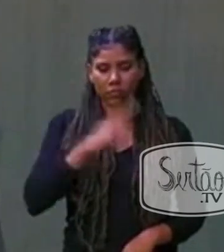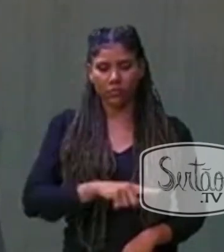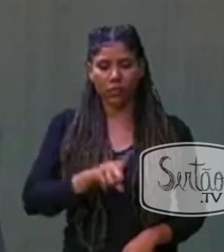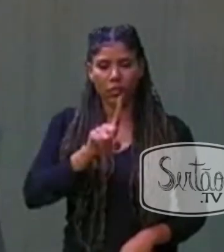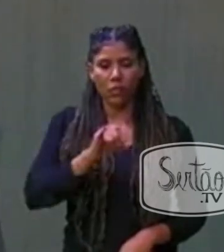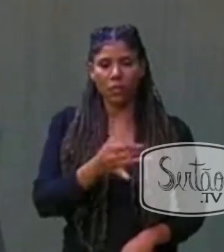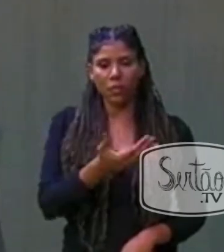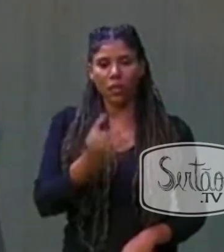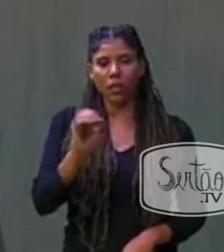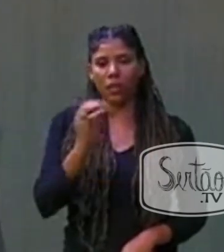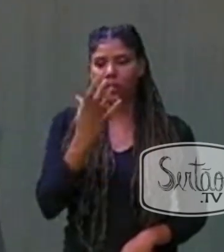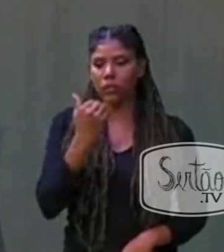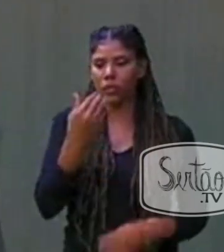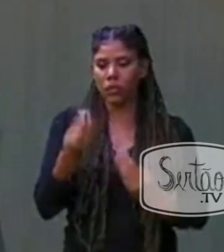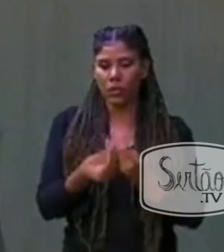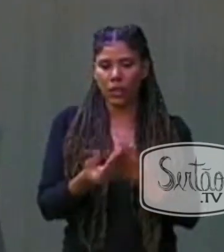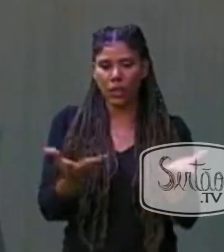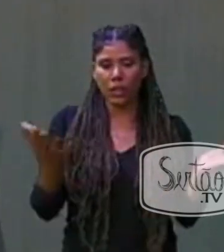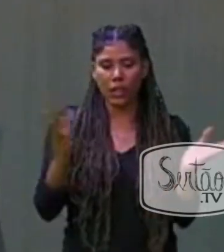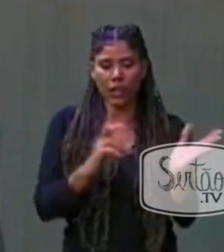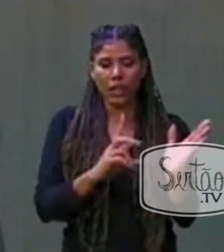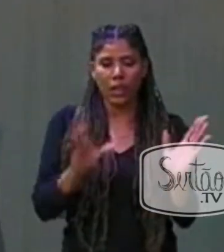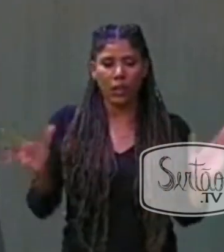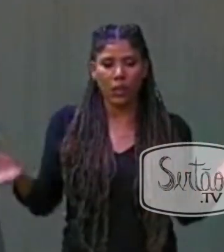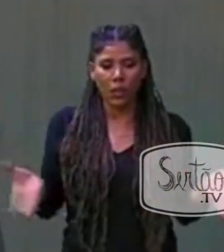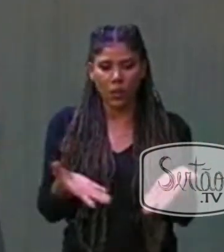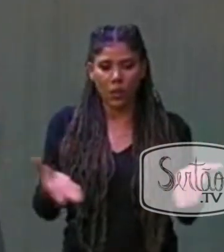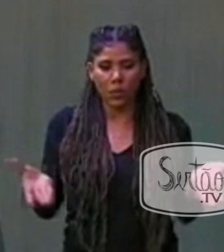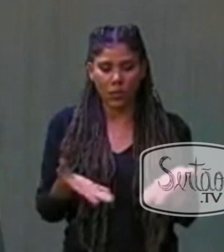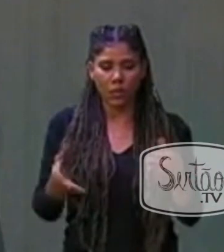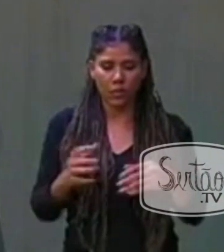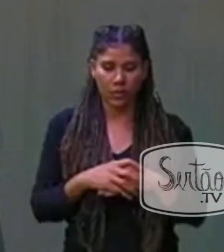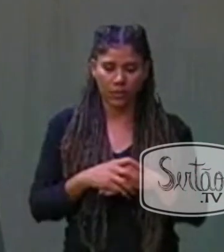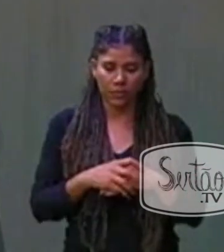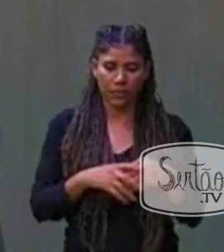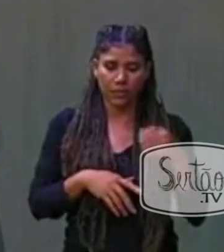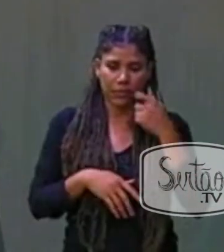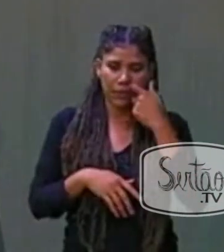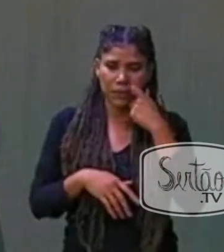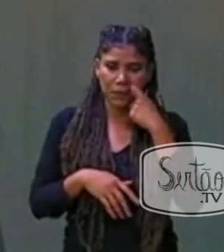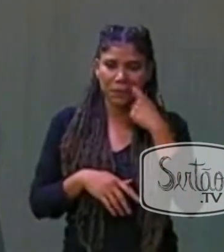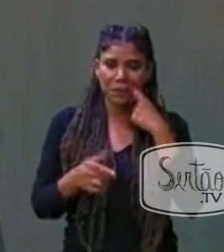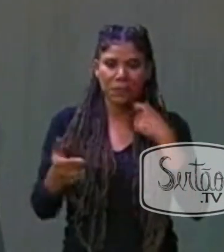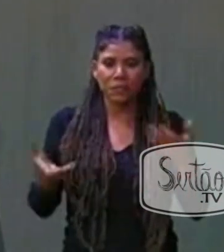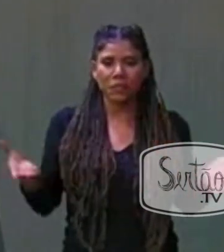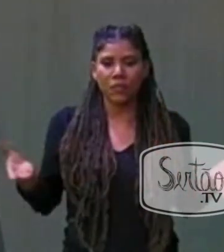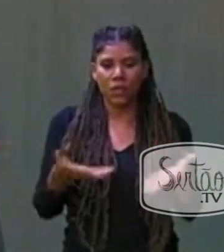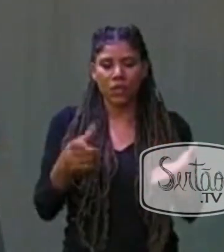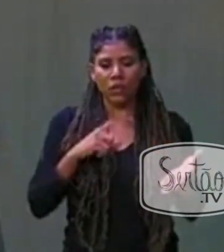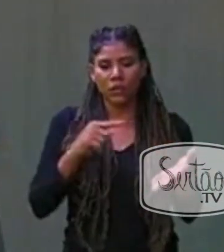de refeições entregues no dia de hoje. Só hoje foram